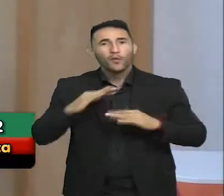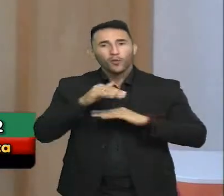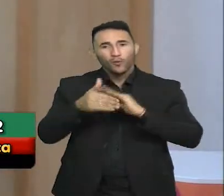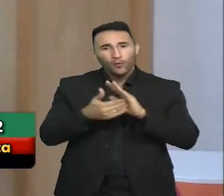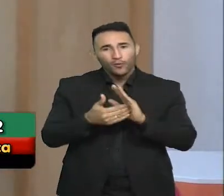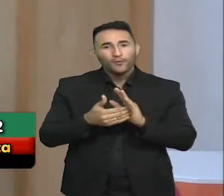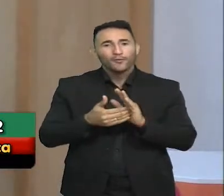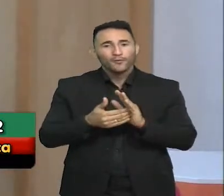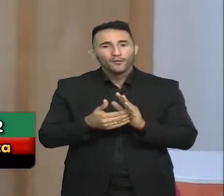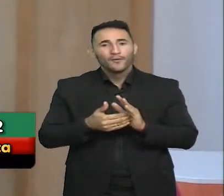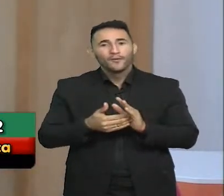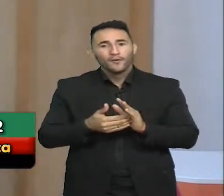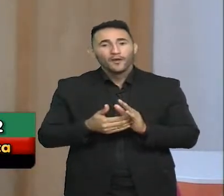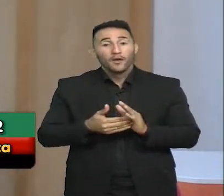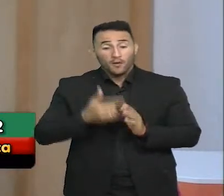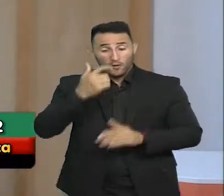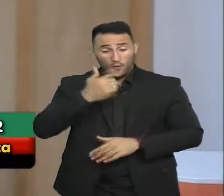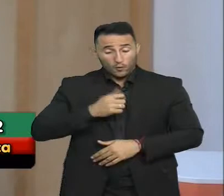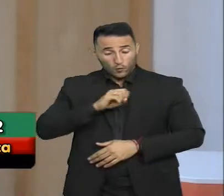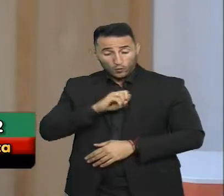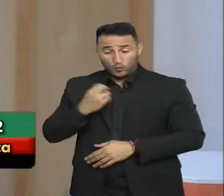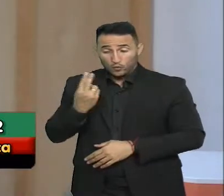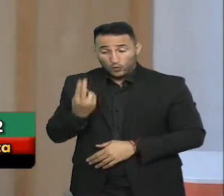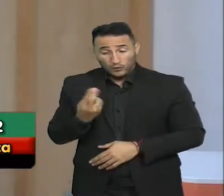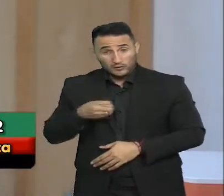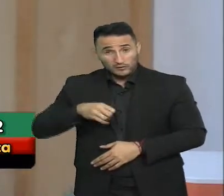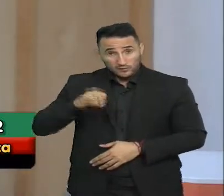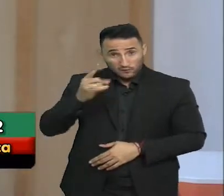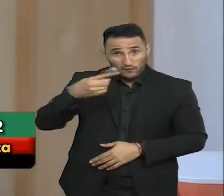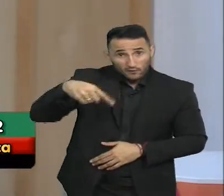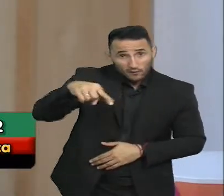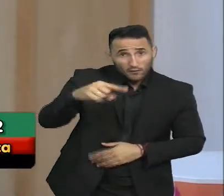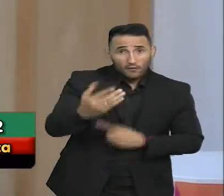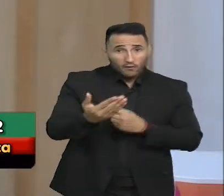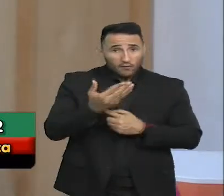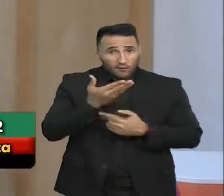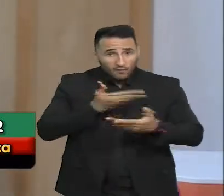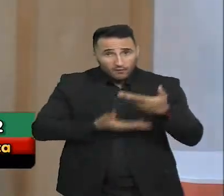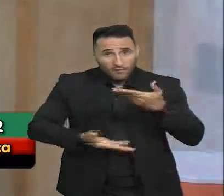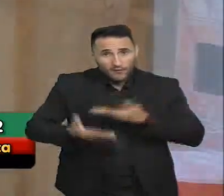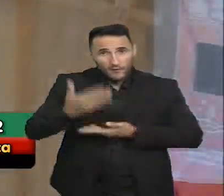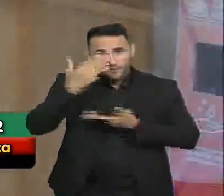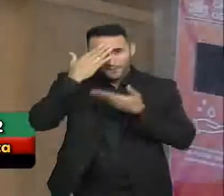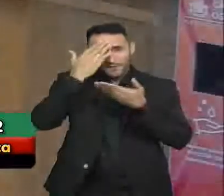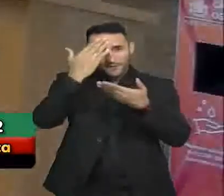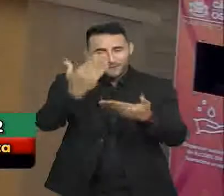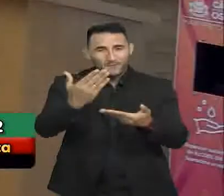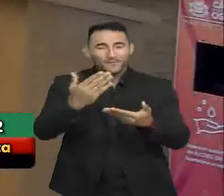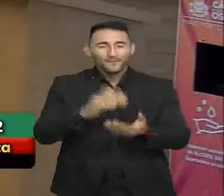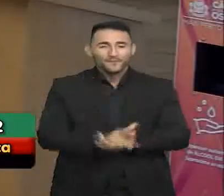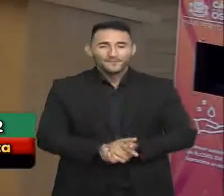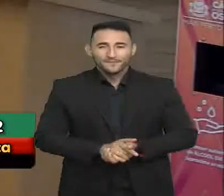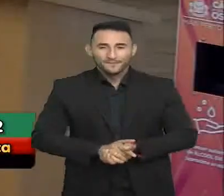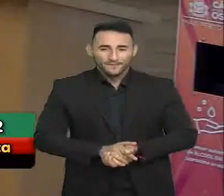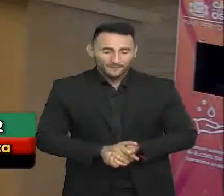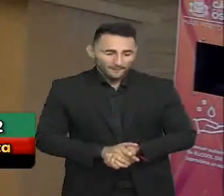Ubuntu. Eu só sou isso que sou hoje em razão de vocês. Obrigado, pessoal.